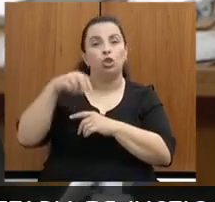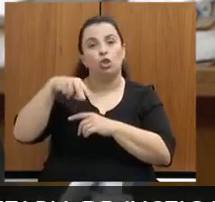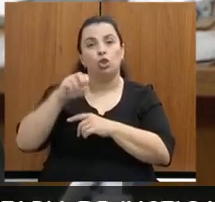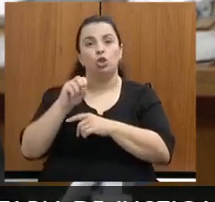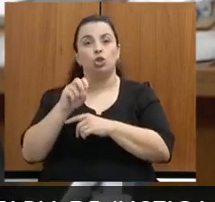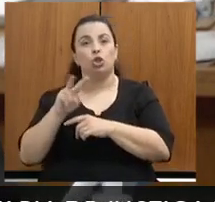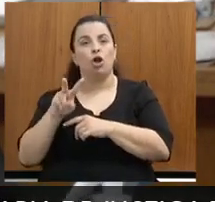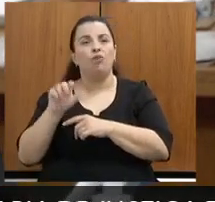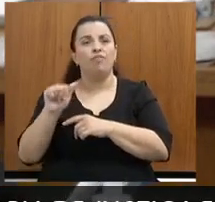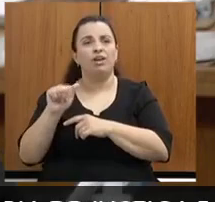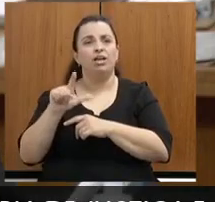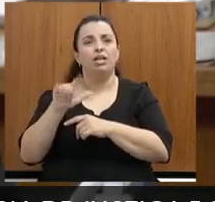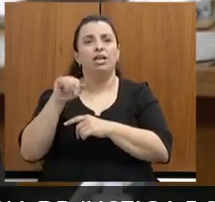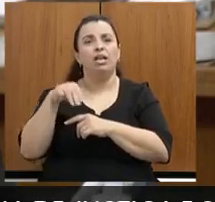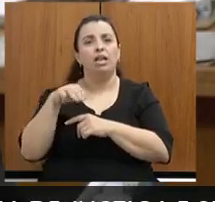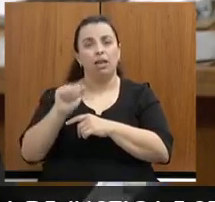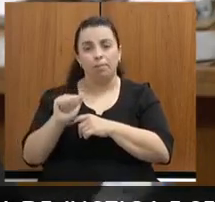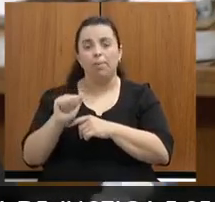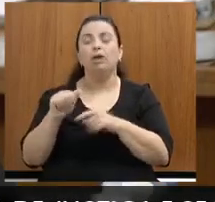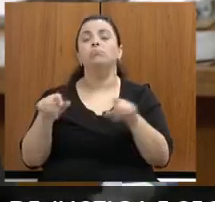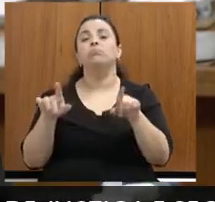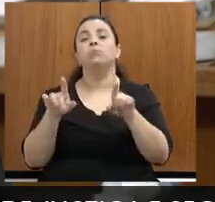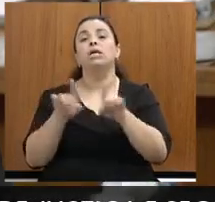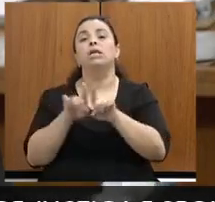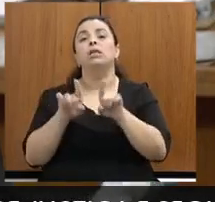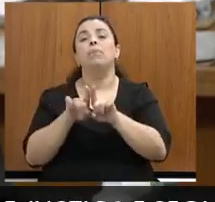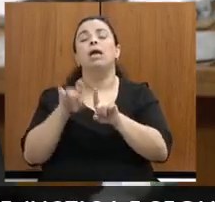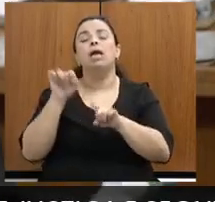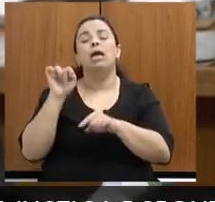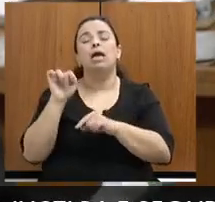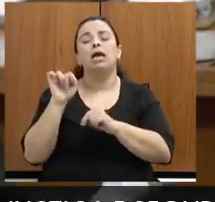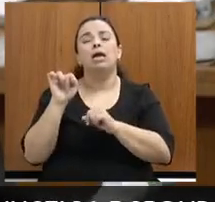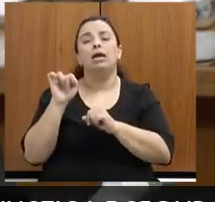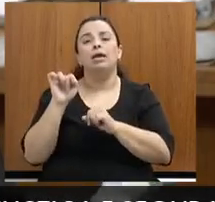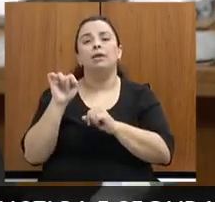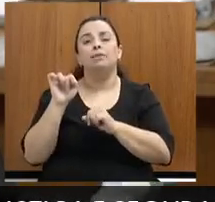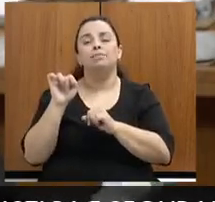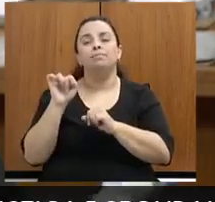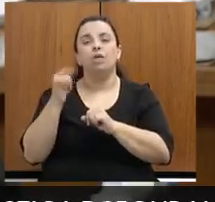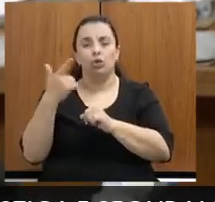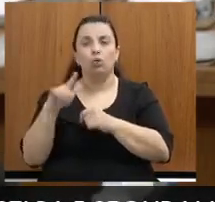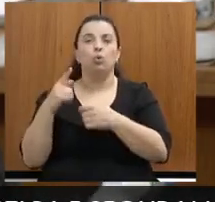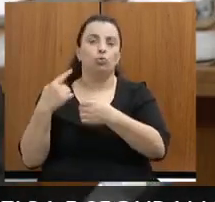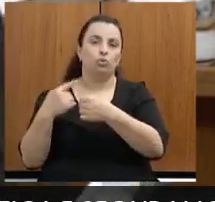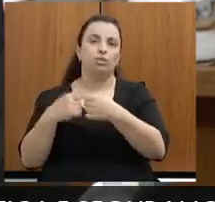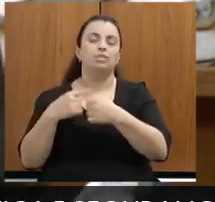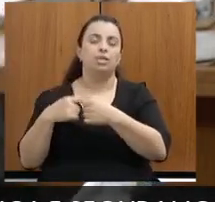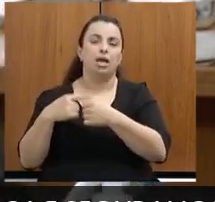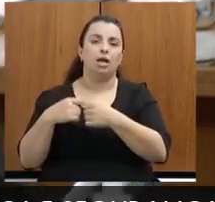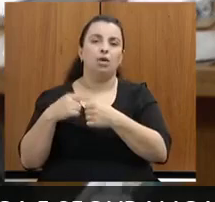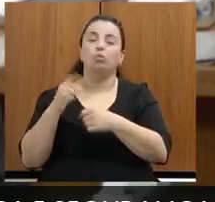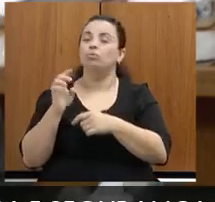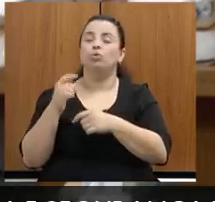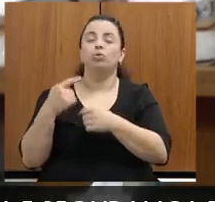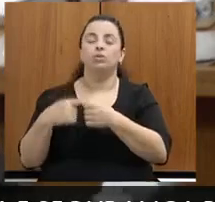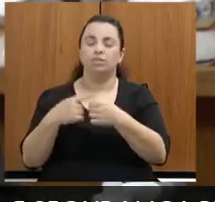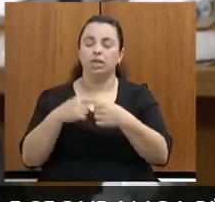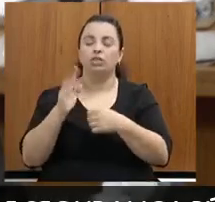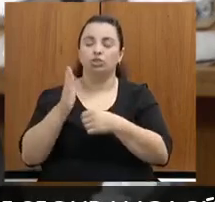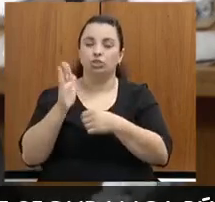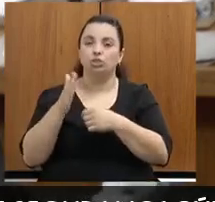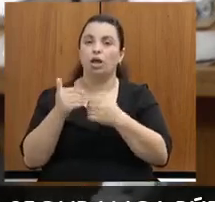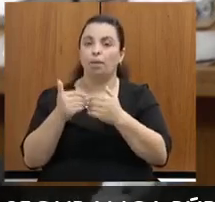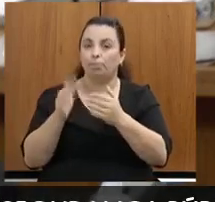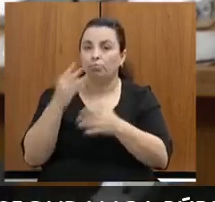refere a gravação das Oi divas e pode seguir outra iniciativa